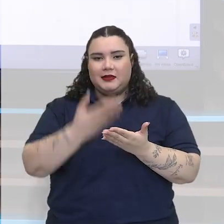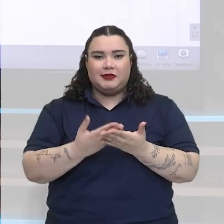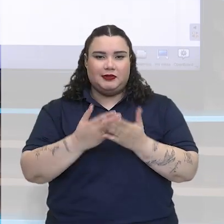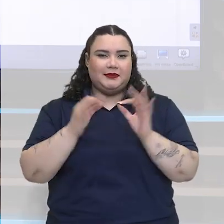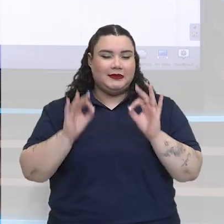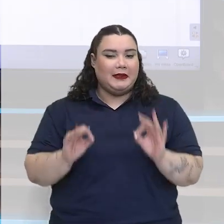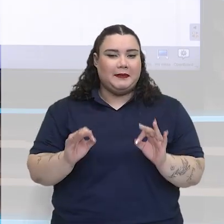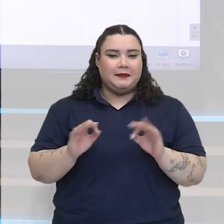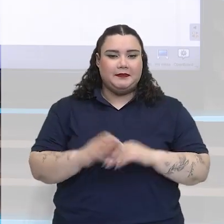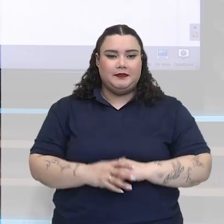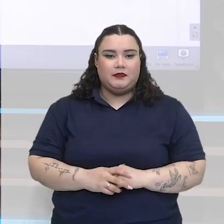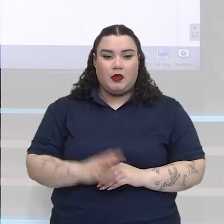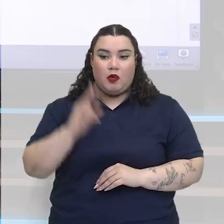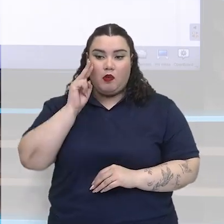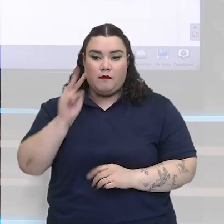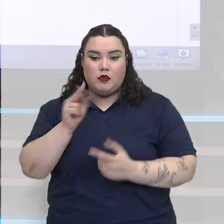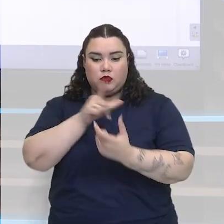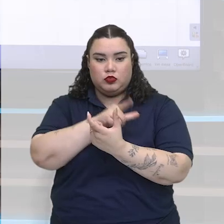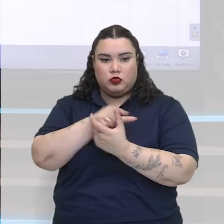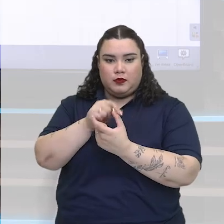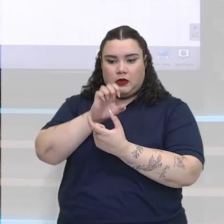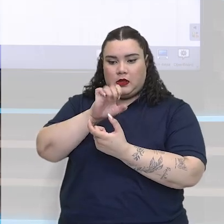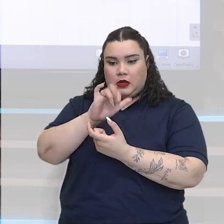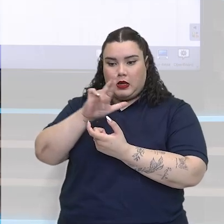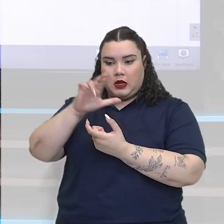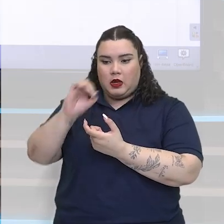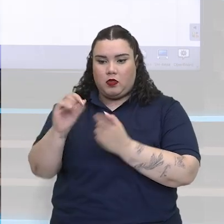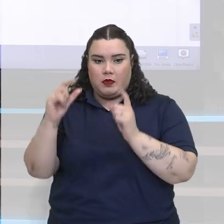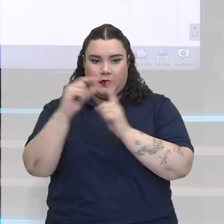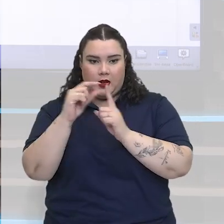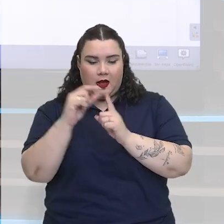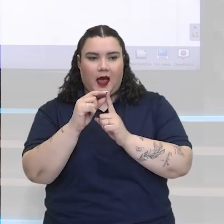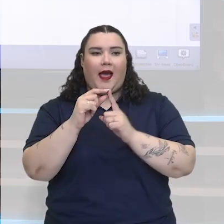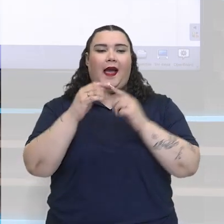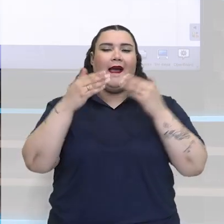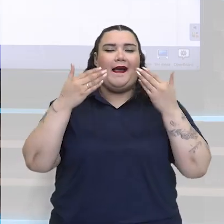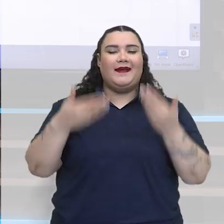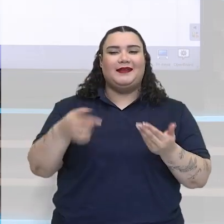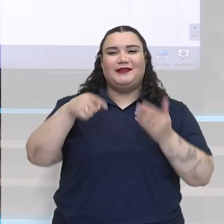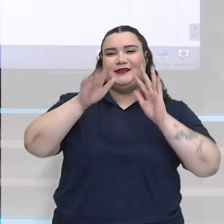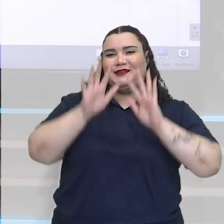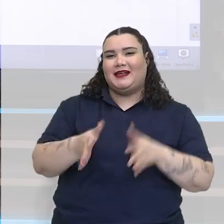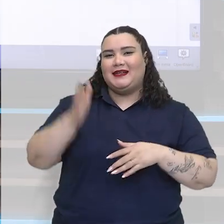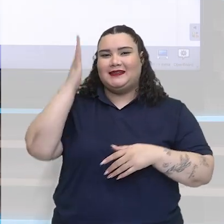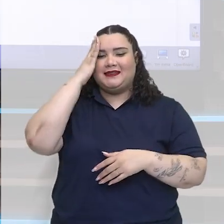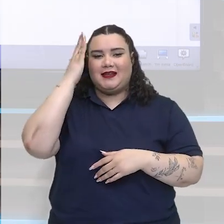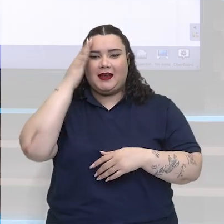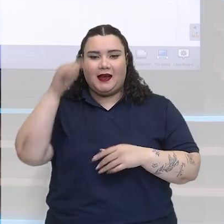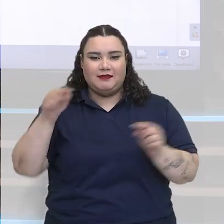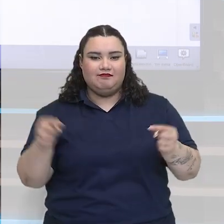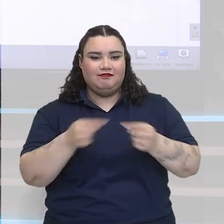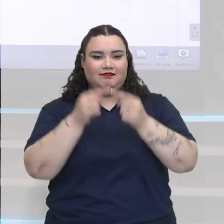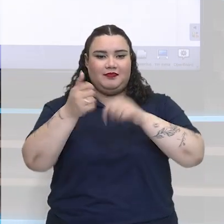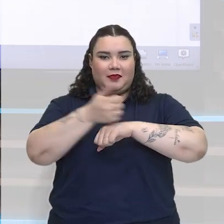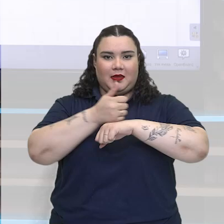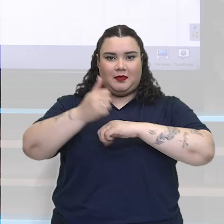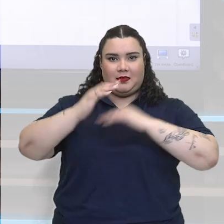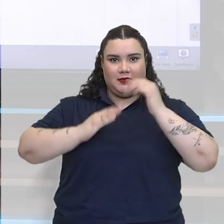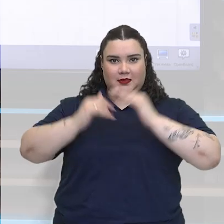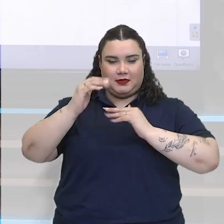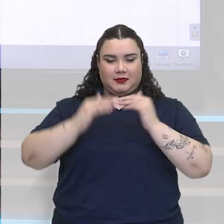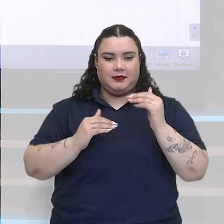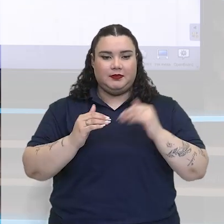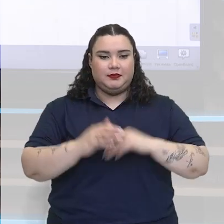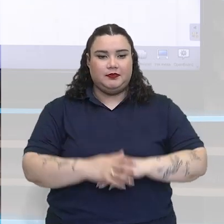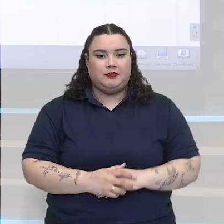que deu. Olhou para o sufixo eiro no final da palavra, isso aqui já aprendi, indica profissão. Muito bem.